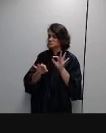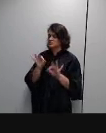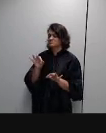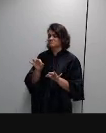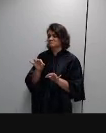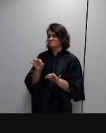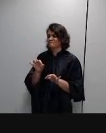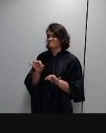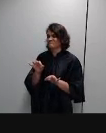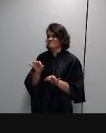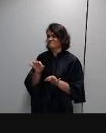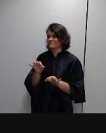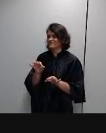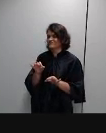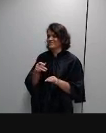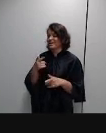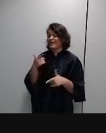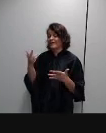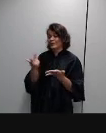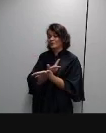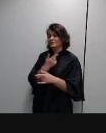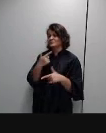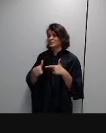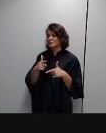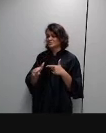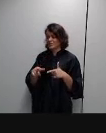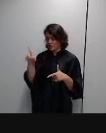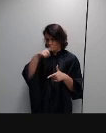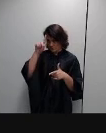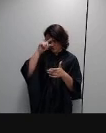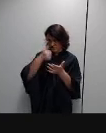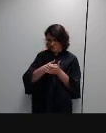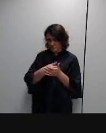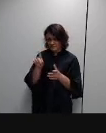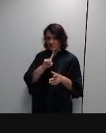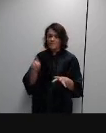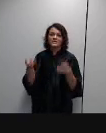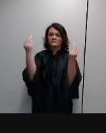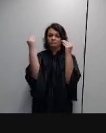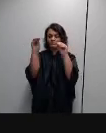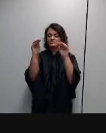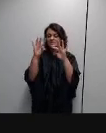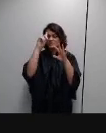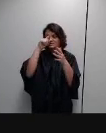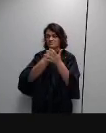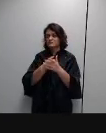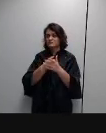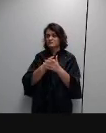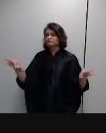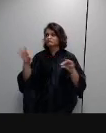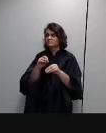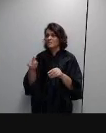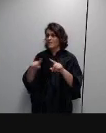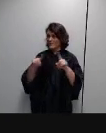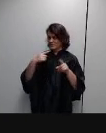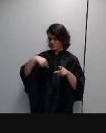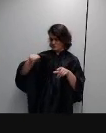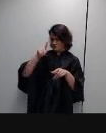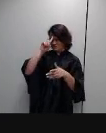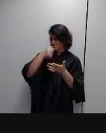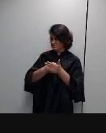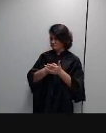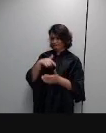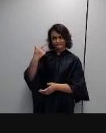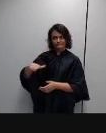problema porque não é o que nós decidimos mal que sai todas as decisões monocráticas não é decisões colegiadas após